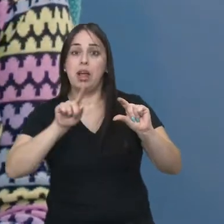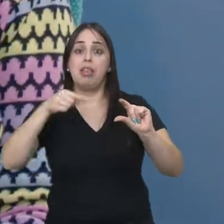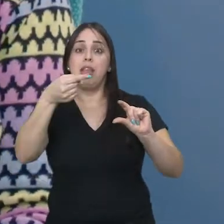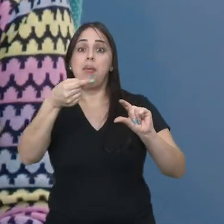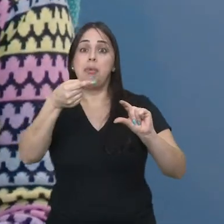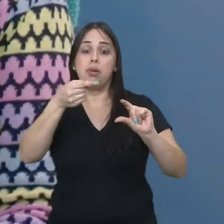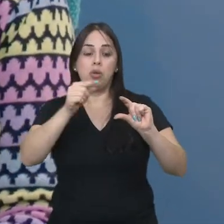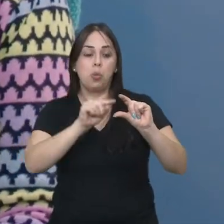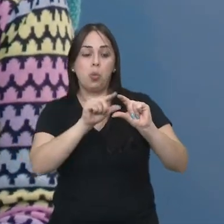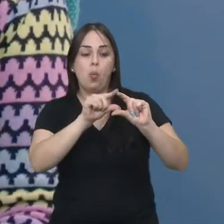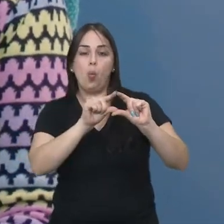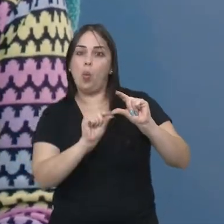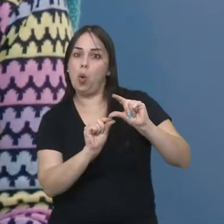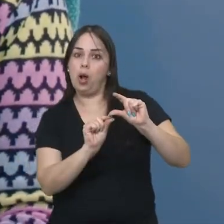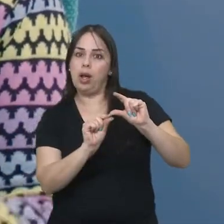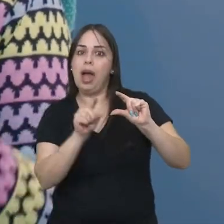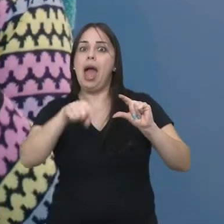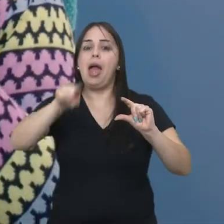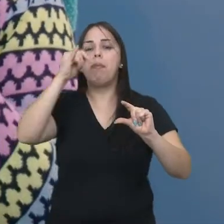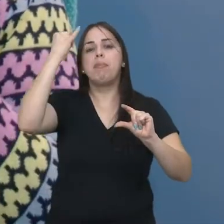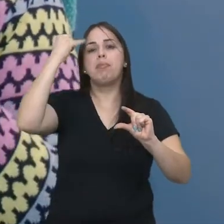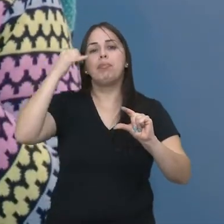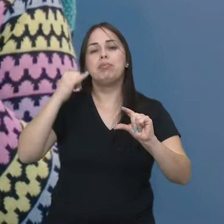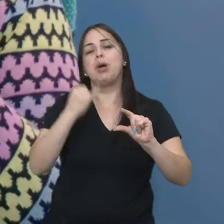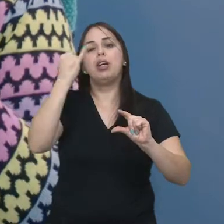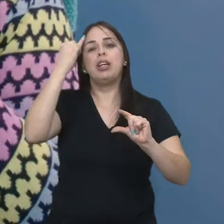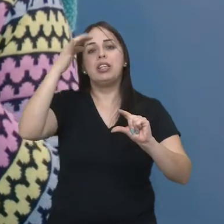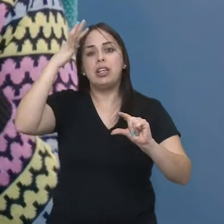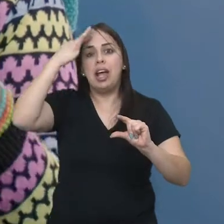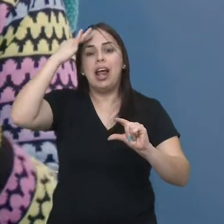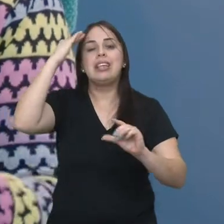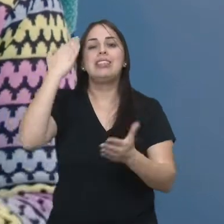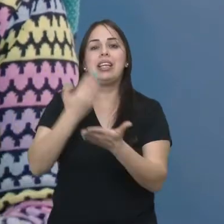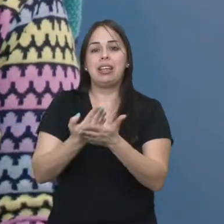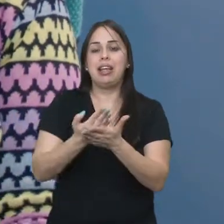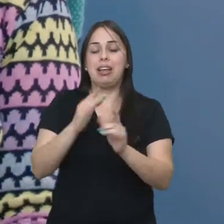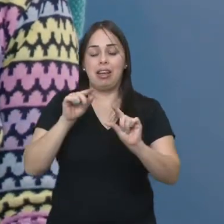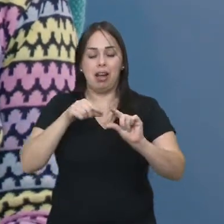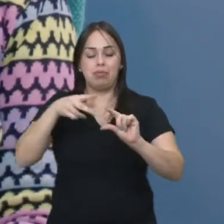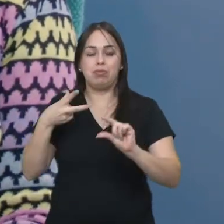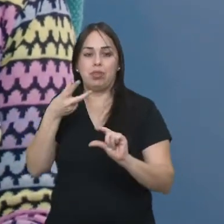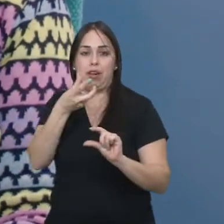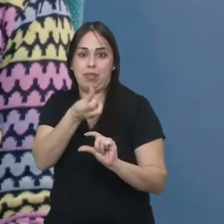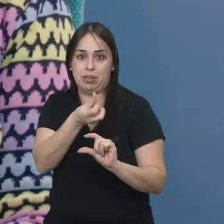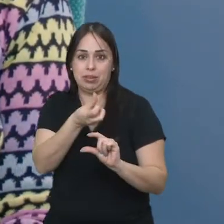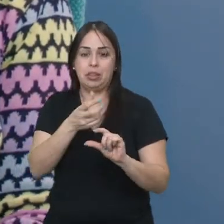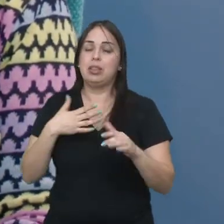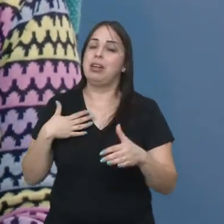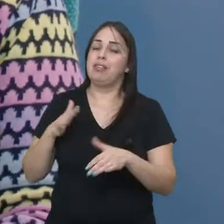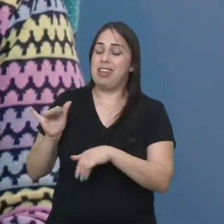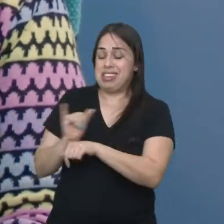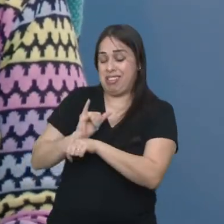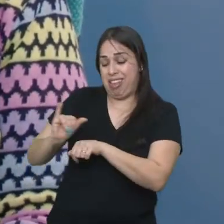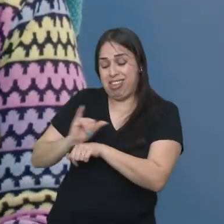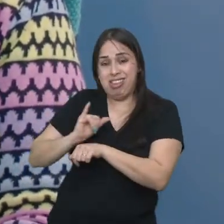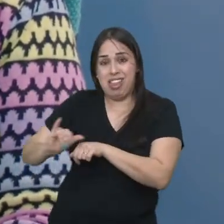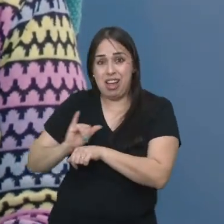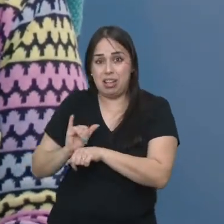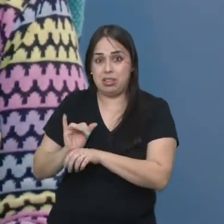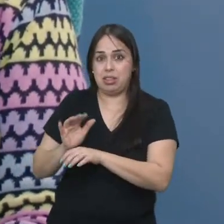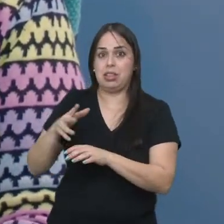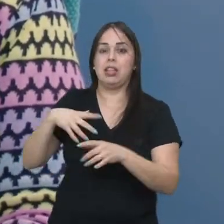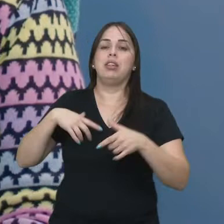depois ela vazia. É importante a pessoa ter essa confiança de que realmente a vacina foi aplicada. Então, você tem que fazer toda uma logística,